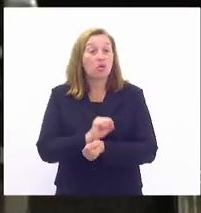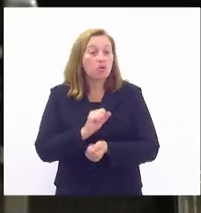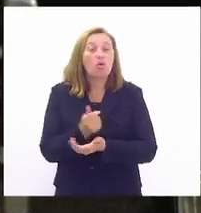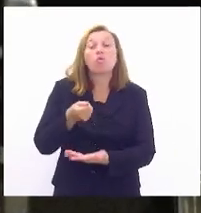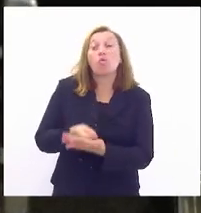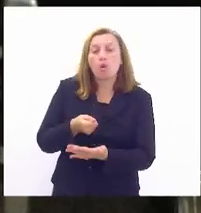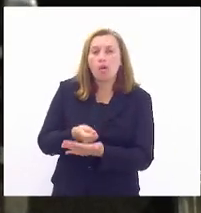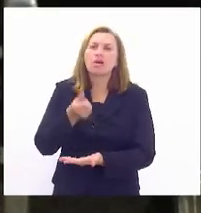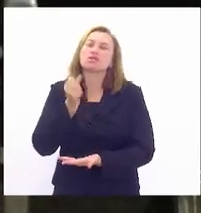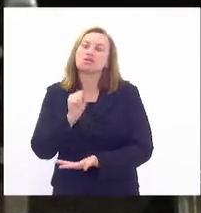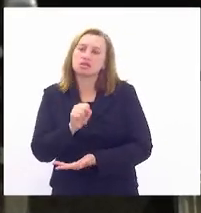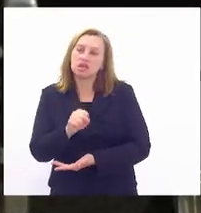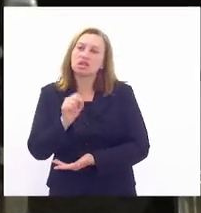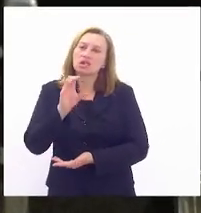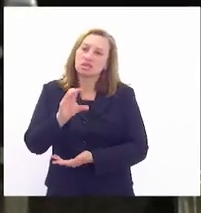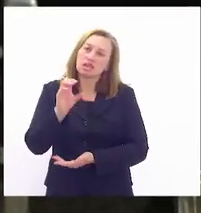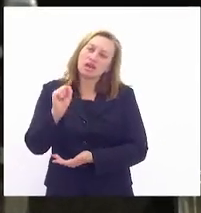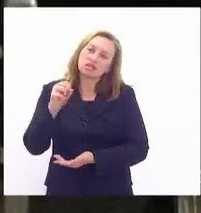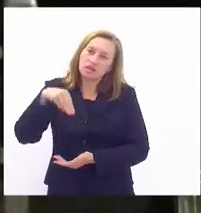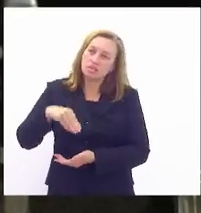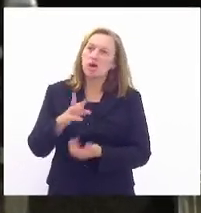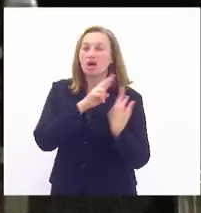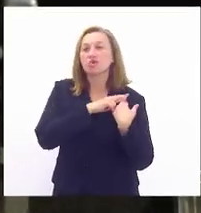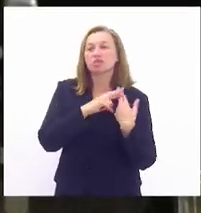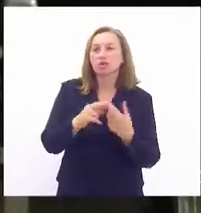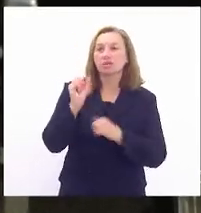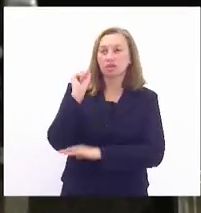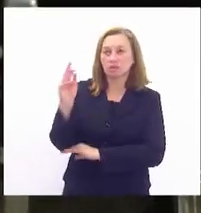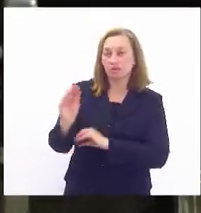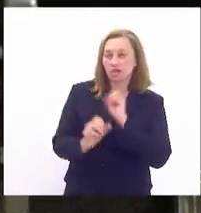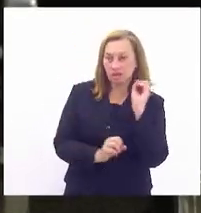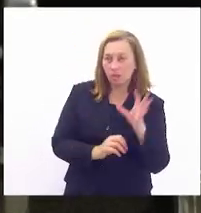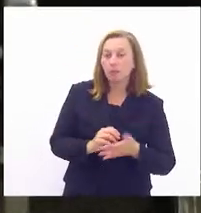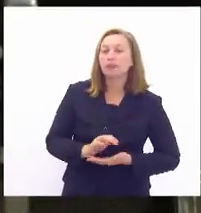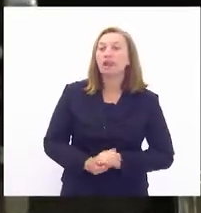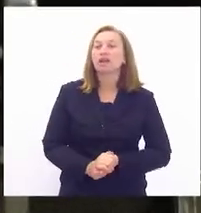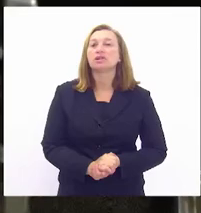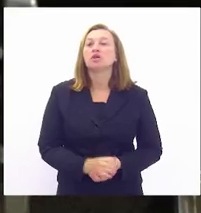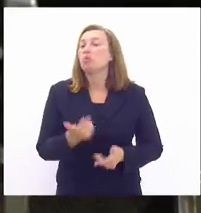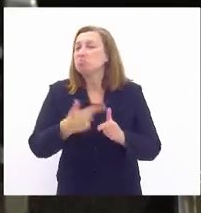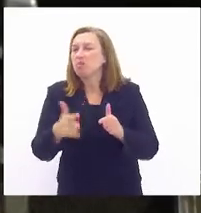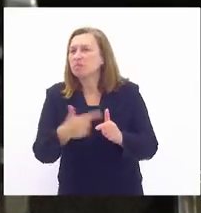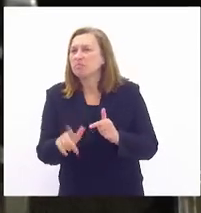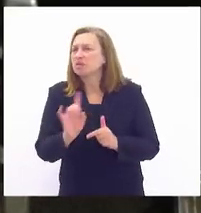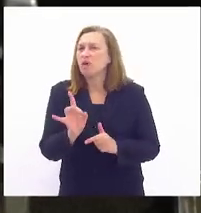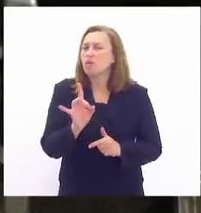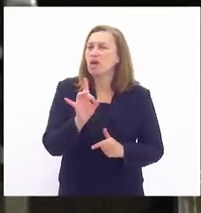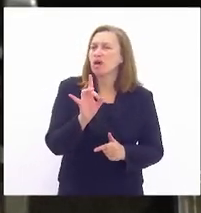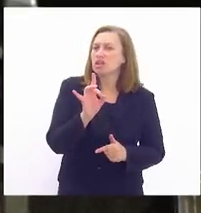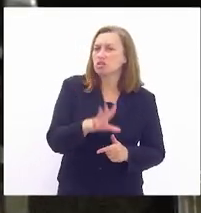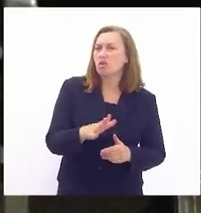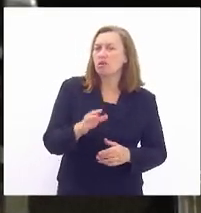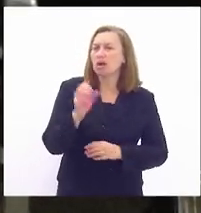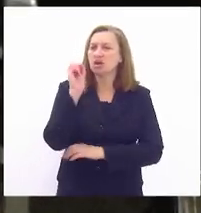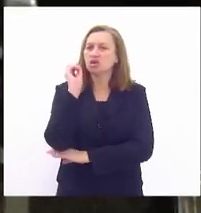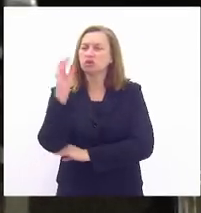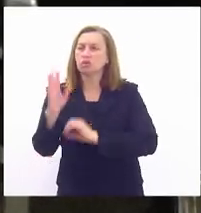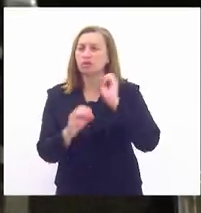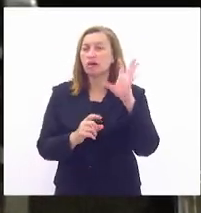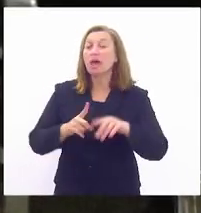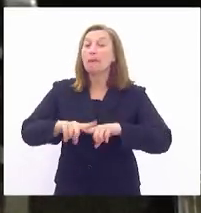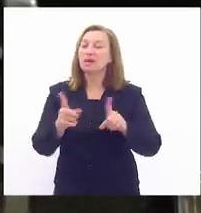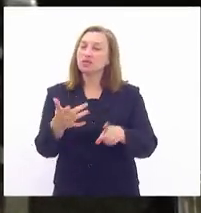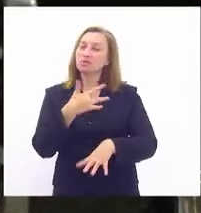sim, da CSN responsabilidade ambiental. Que o problema não só mais é do meio ambiente, é da saúde